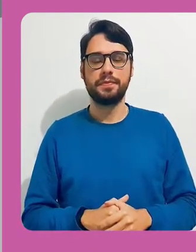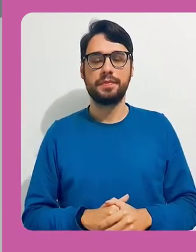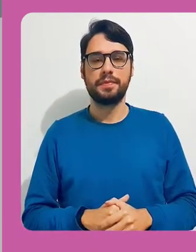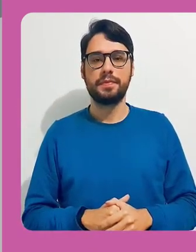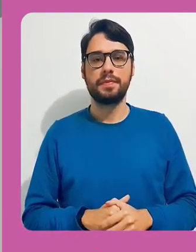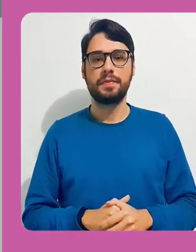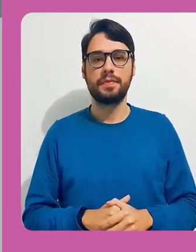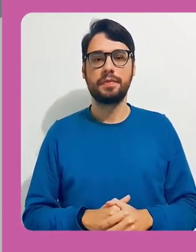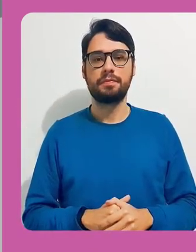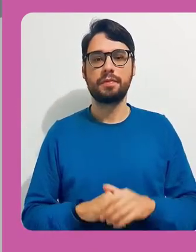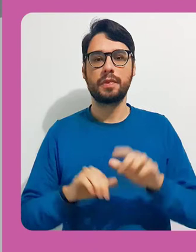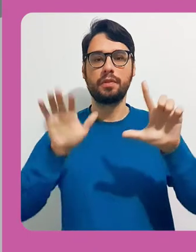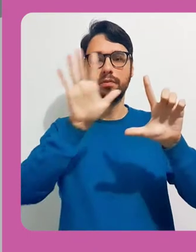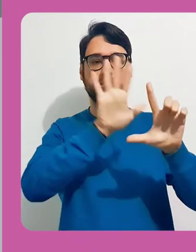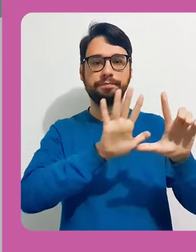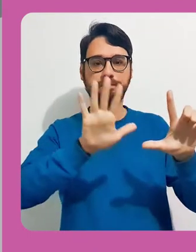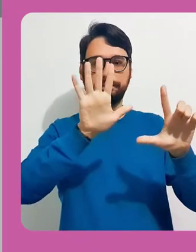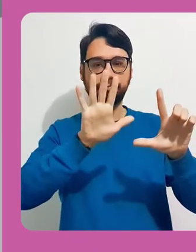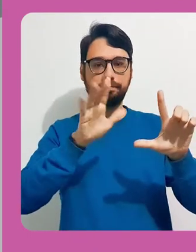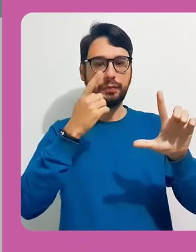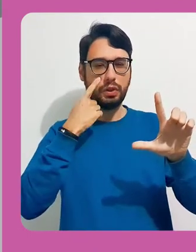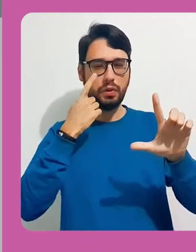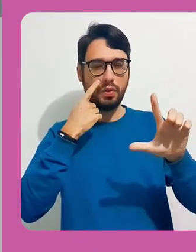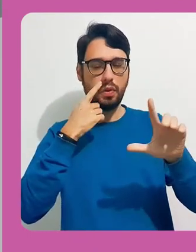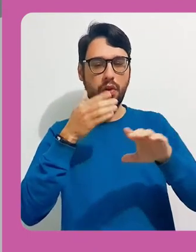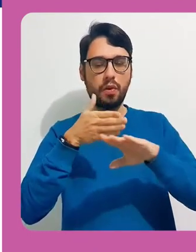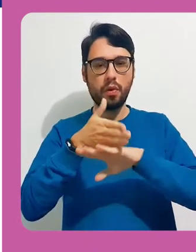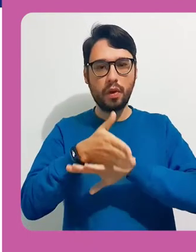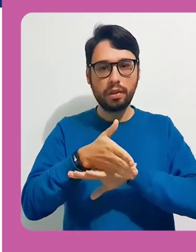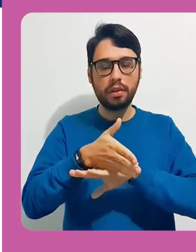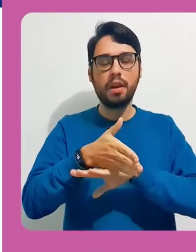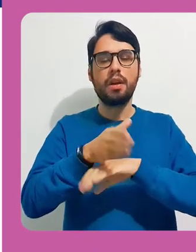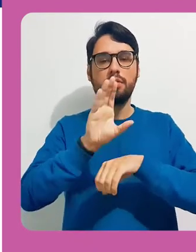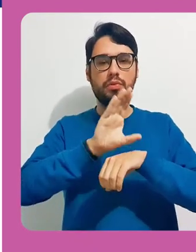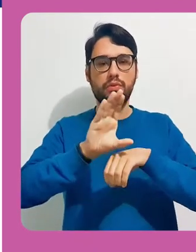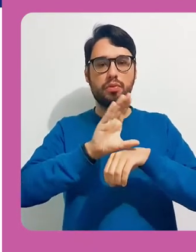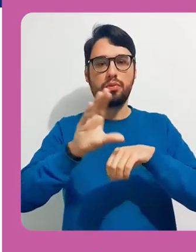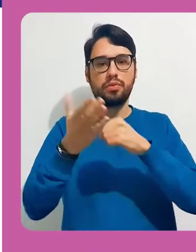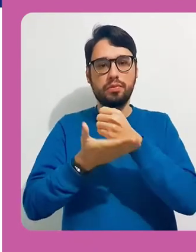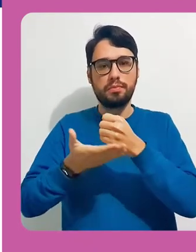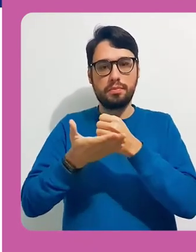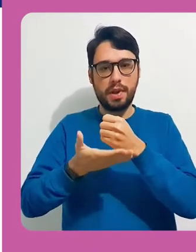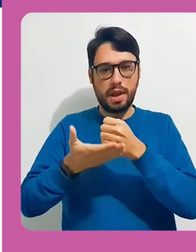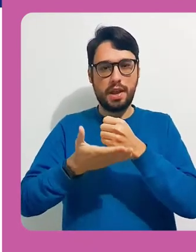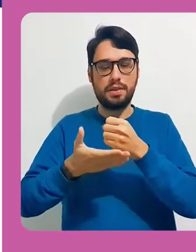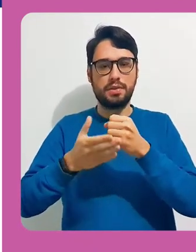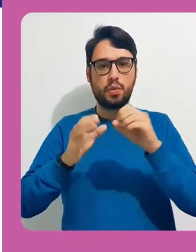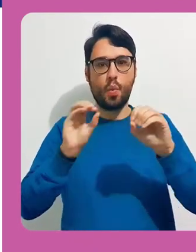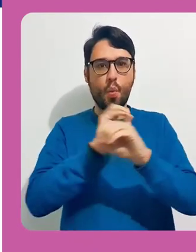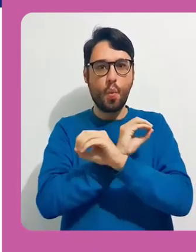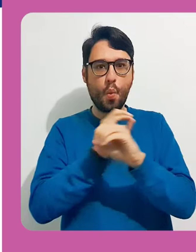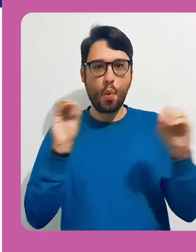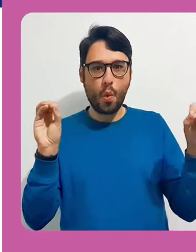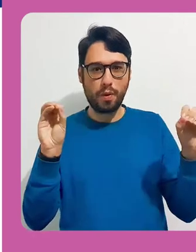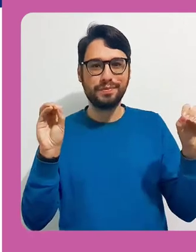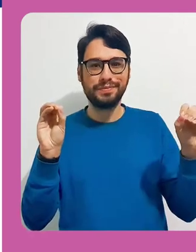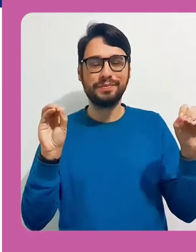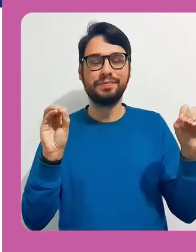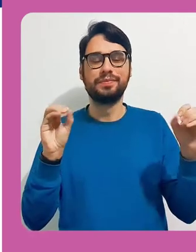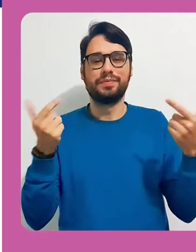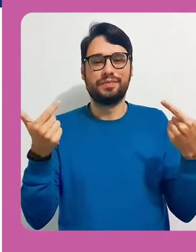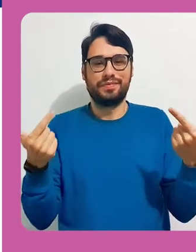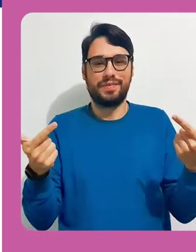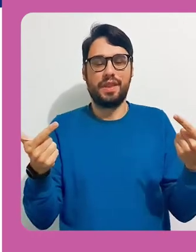essas informações aqui. Vou então aqui para o curso básico, um curso zerado,